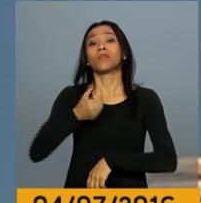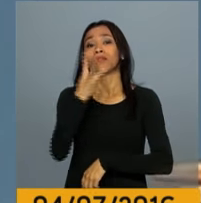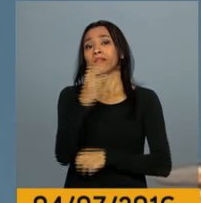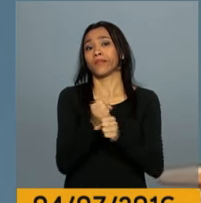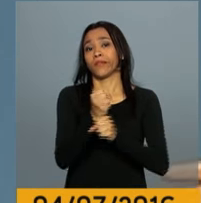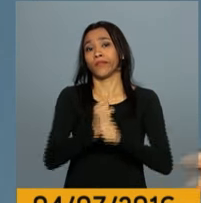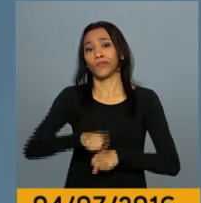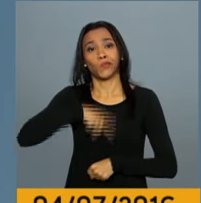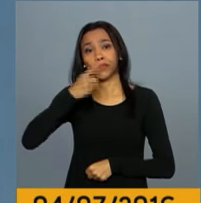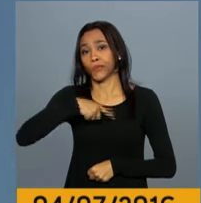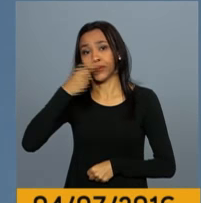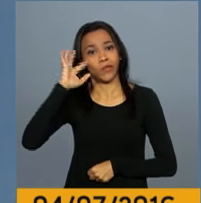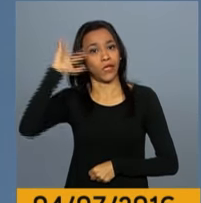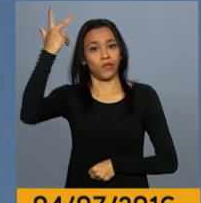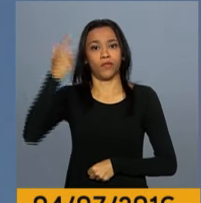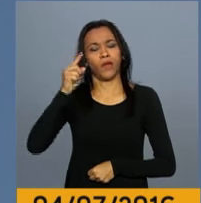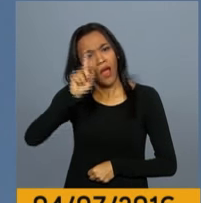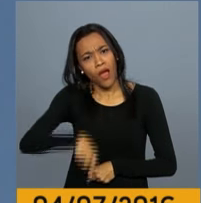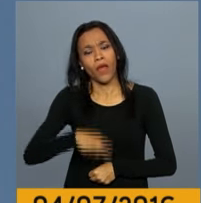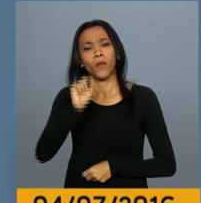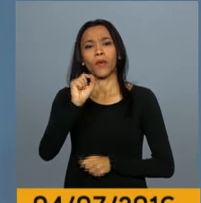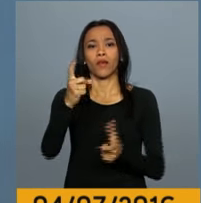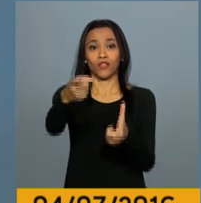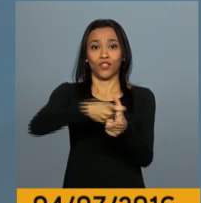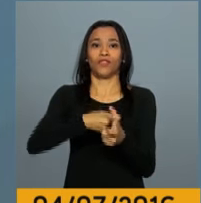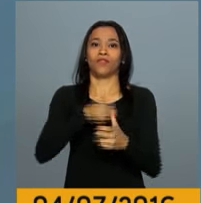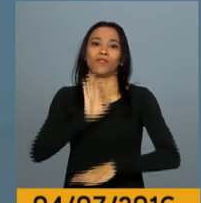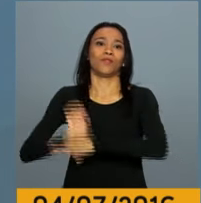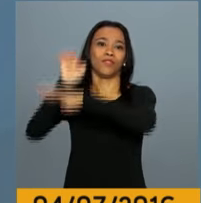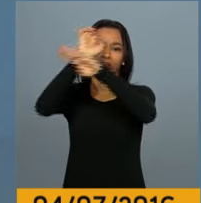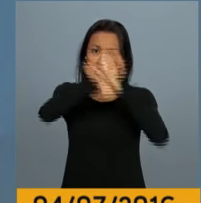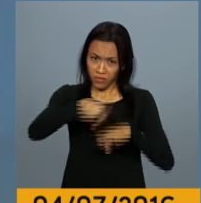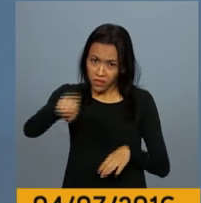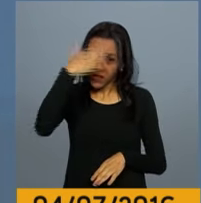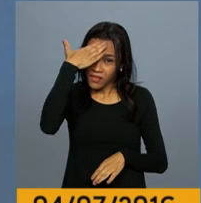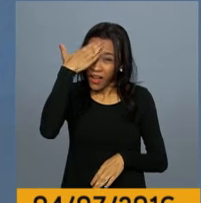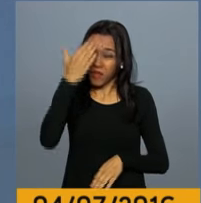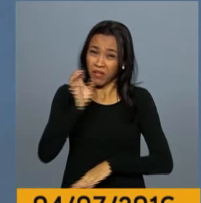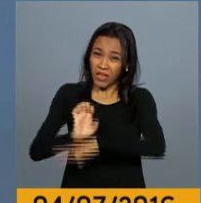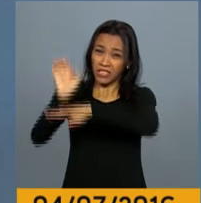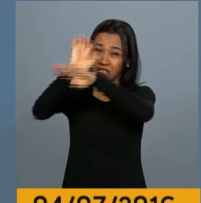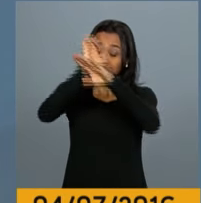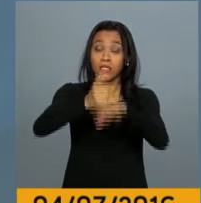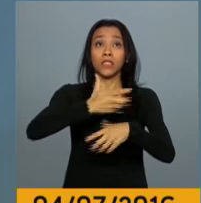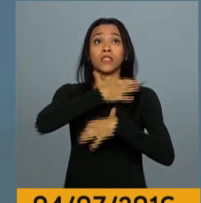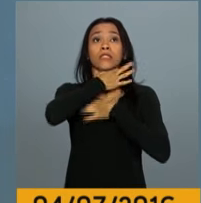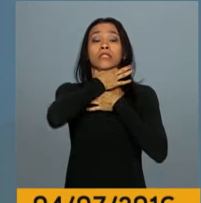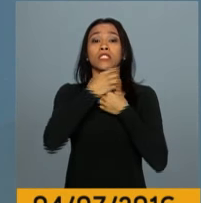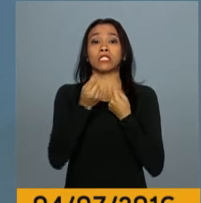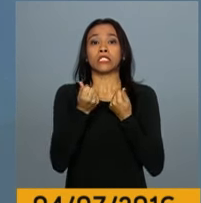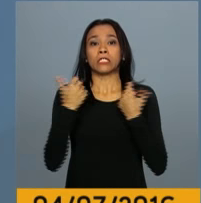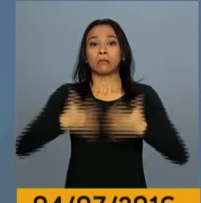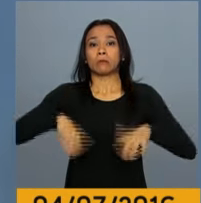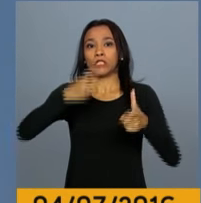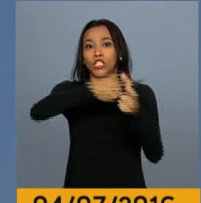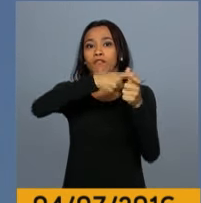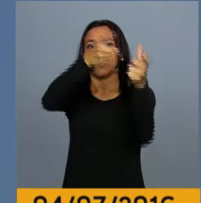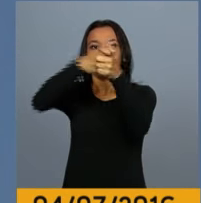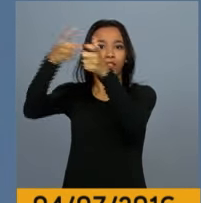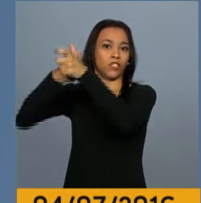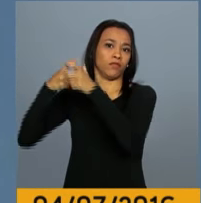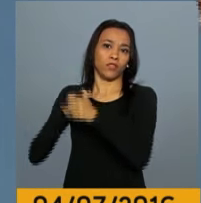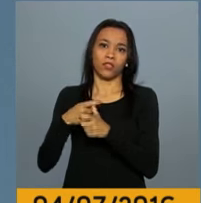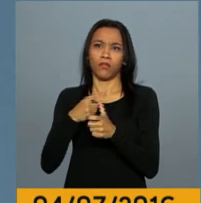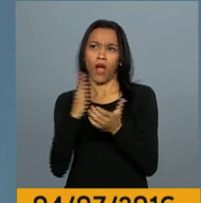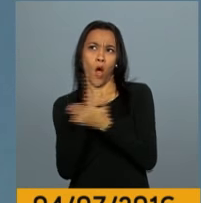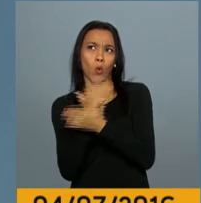3 anos, que era a questão da dívida dos estados. O senhor sabe que os estados estão em grande dificuldade, alguns mais do